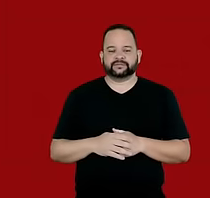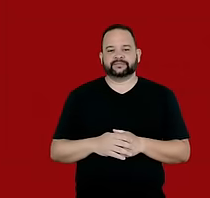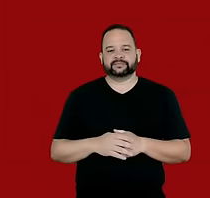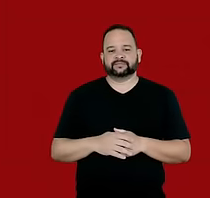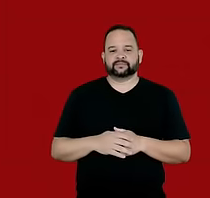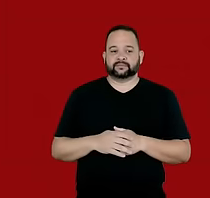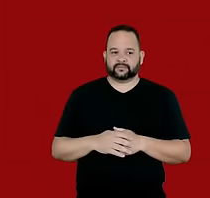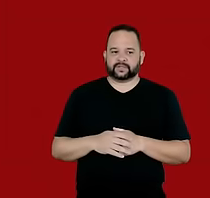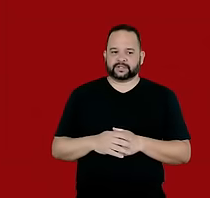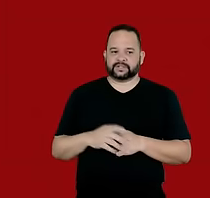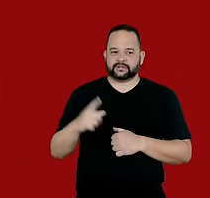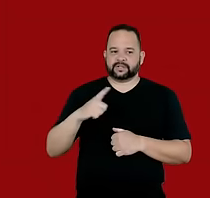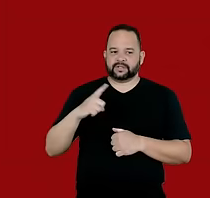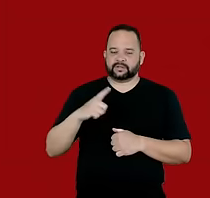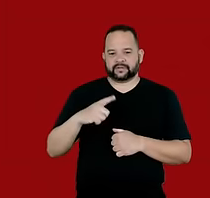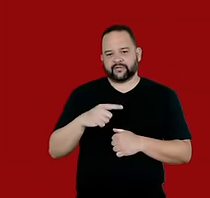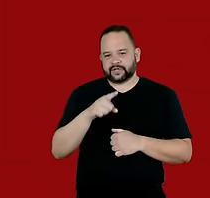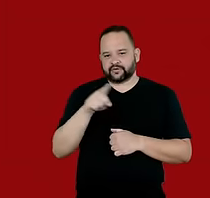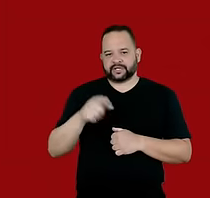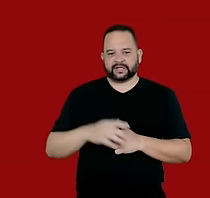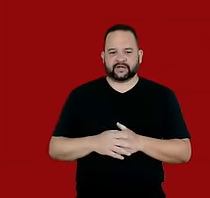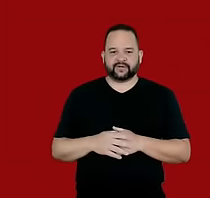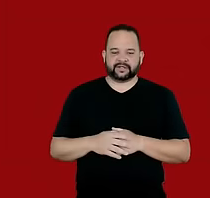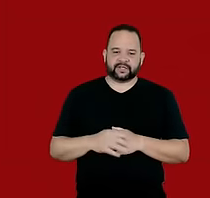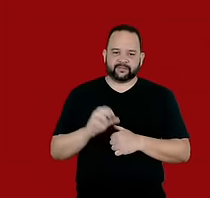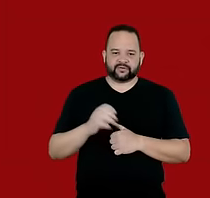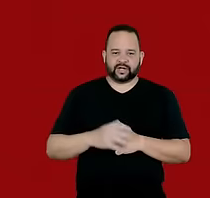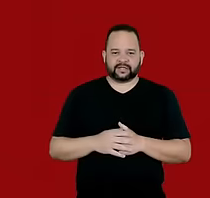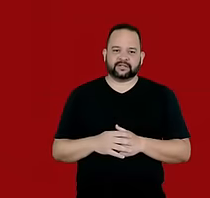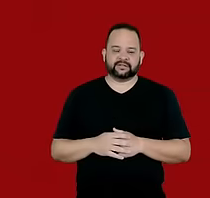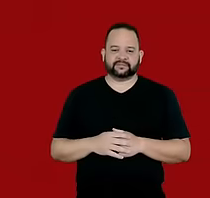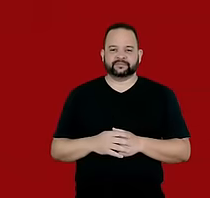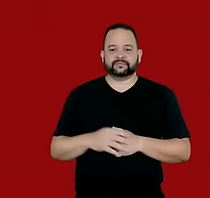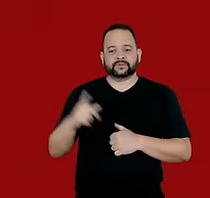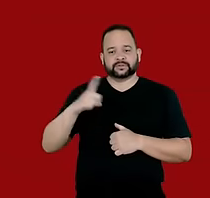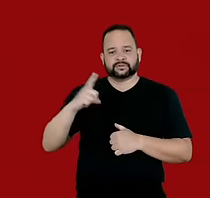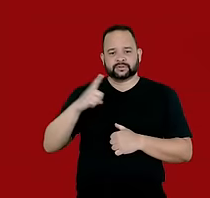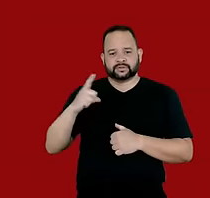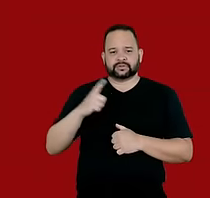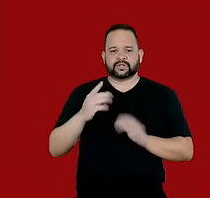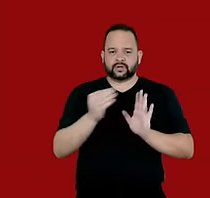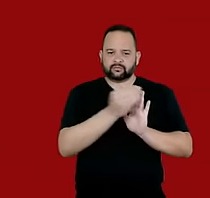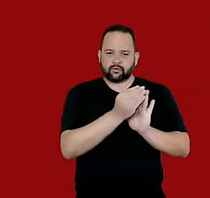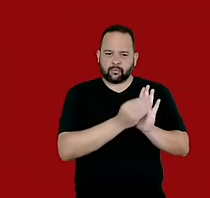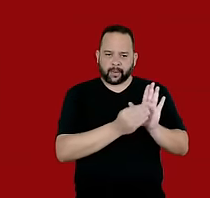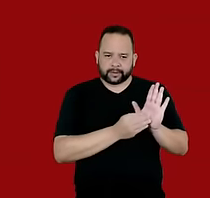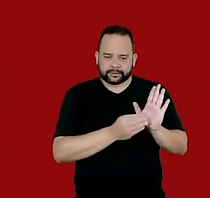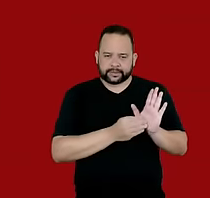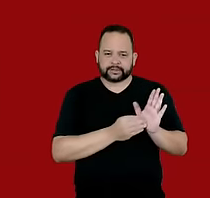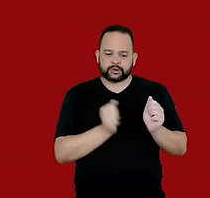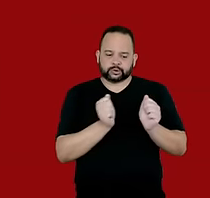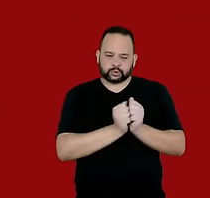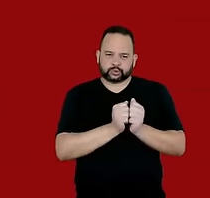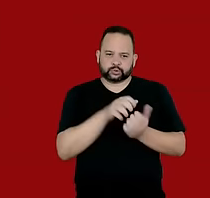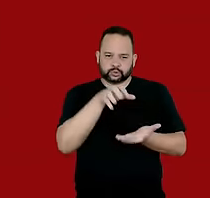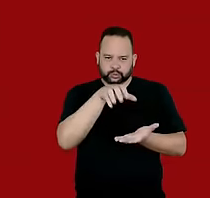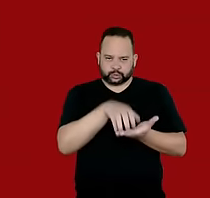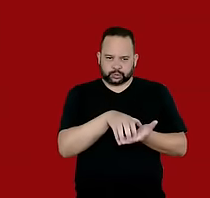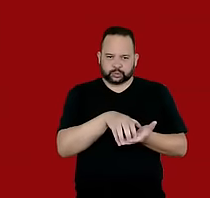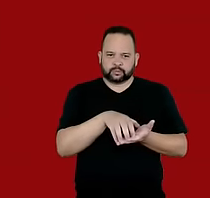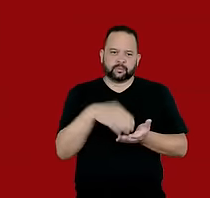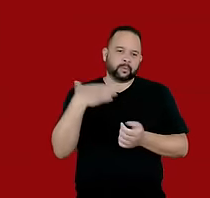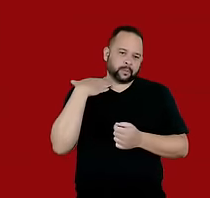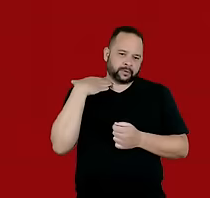aplicar esse conceito do Open finance para toda a parte de mercado de capitais a gente tem uma agenda muito próxima ao banco central e cvm eu acho que é muito importante